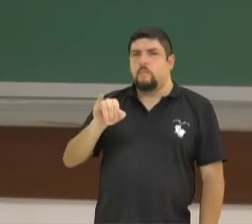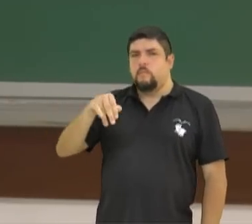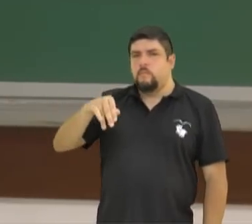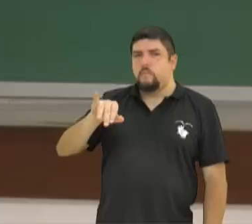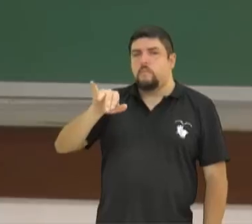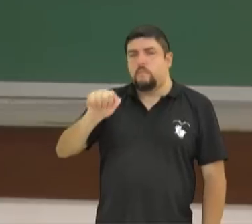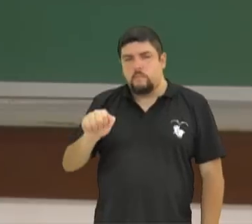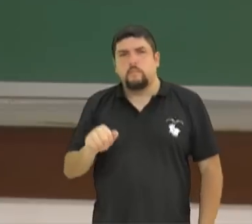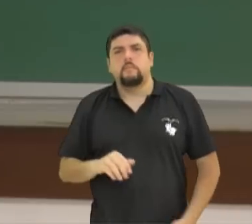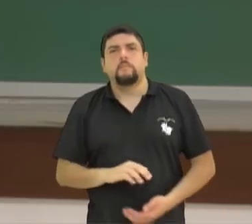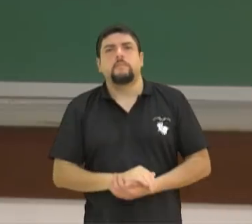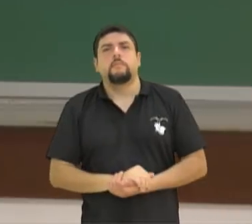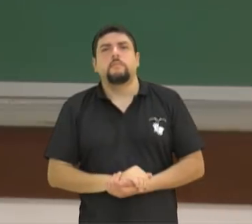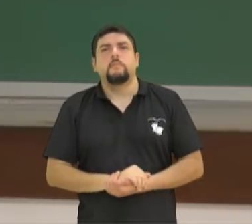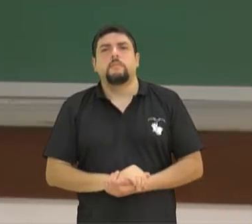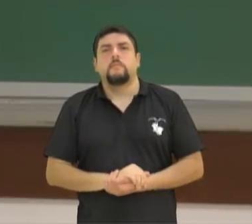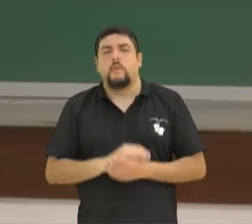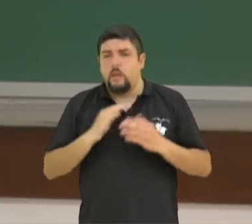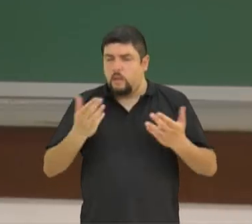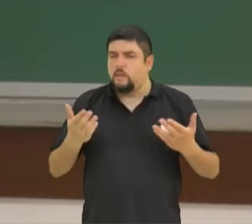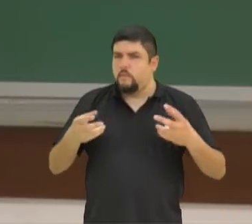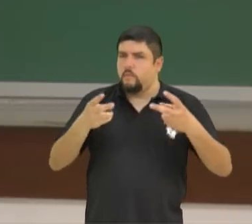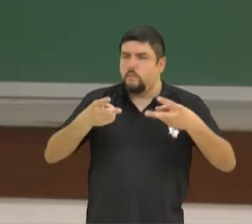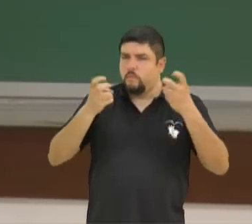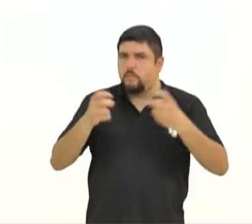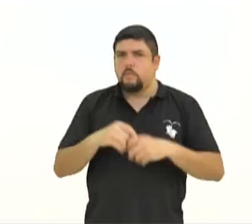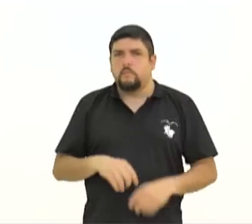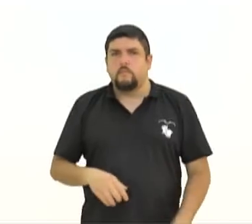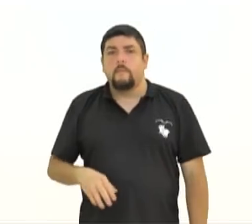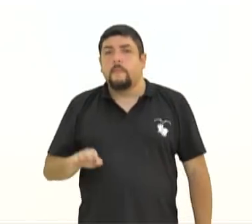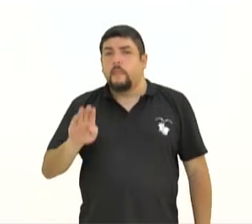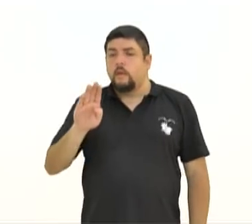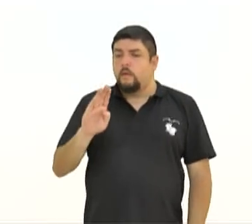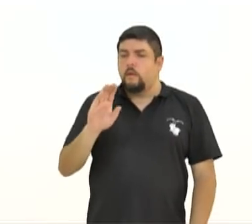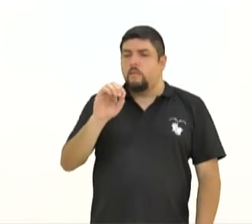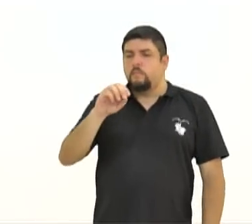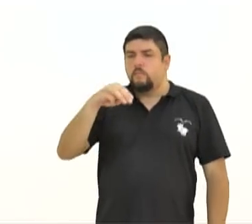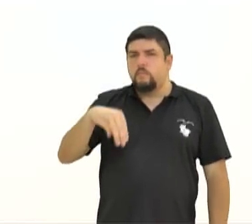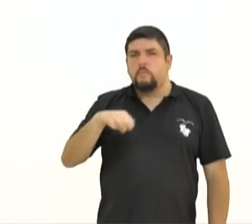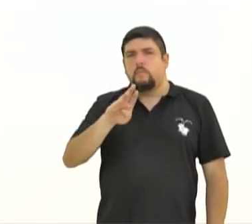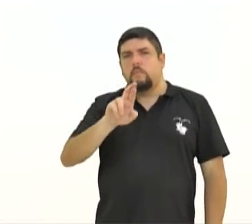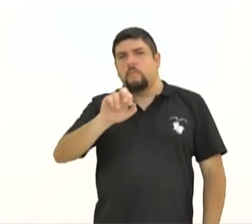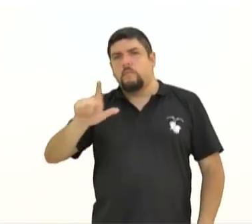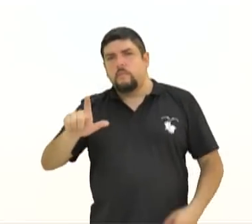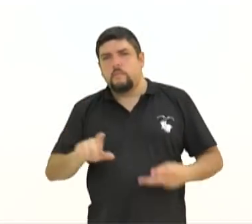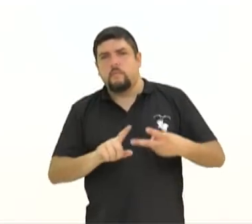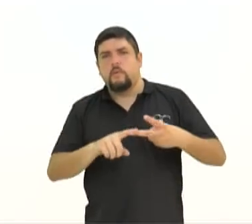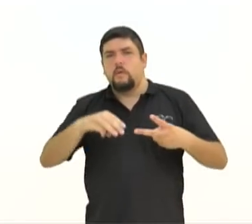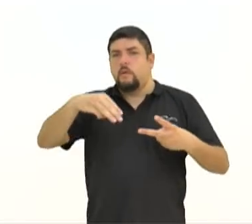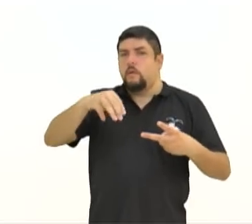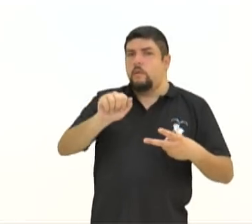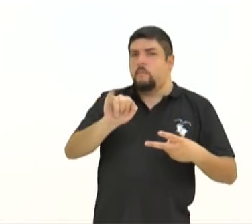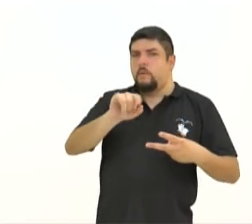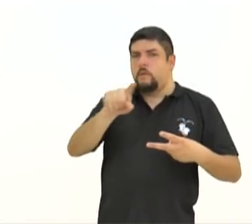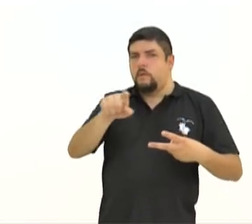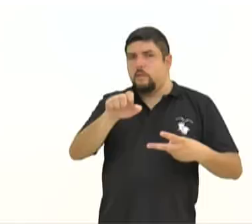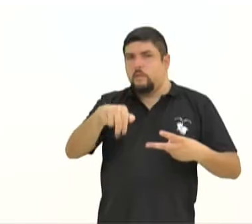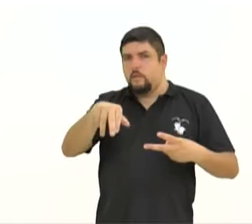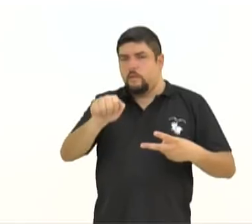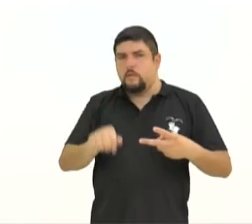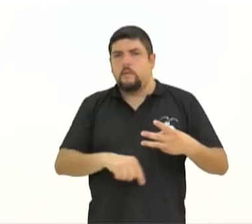pelo produto, né? Então, observem aqui, Bombril, Maizena, Cotonetes Johnson & Johnson,